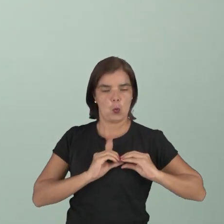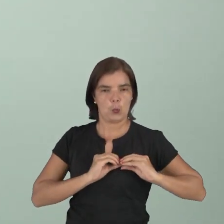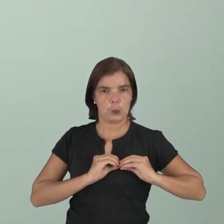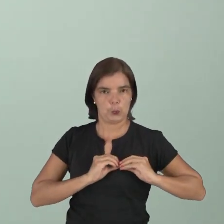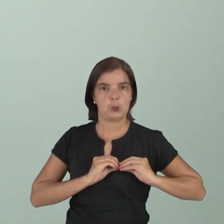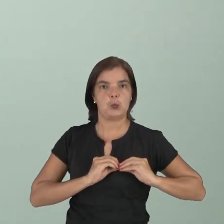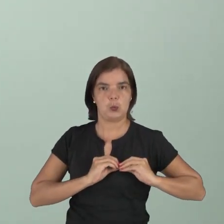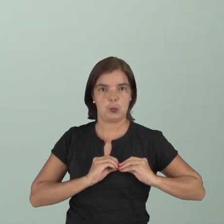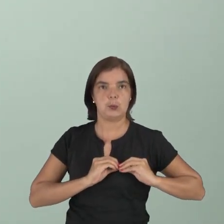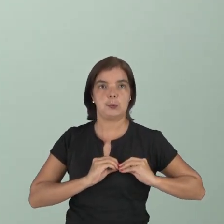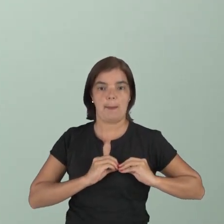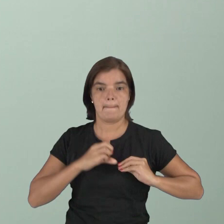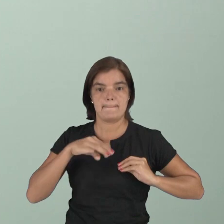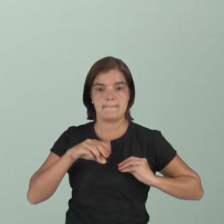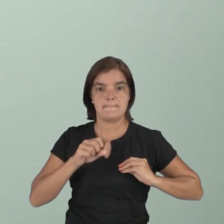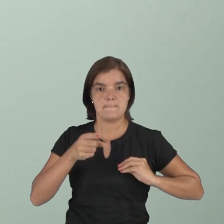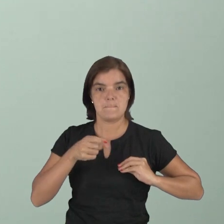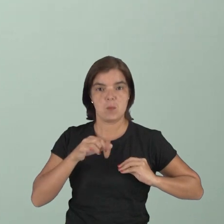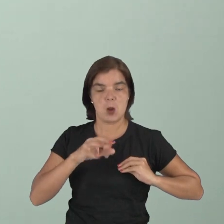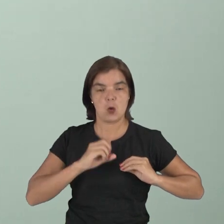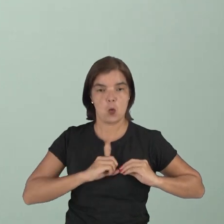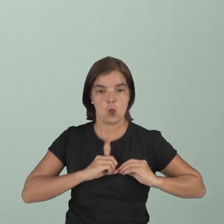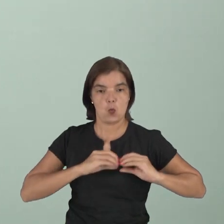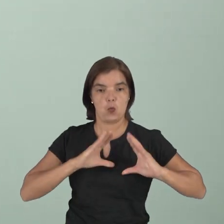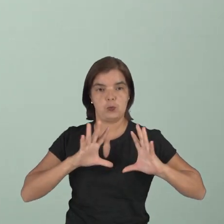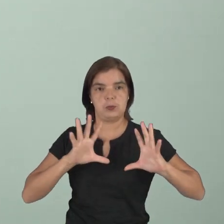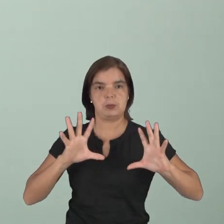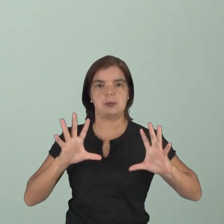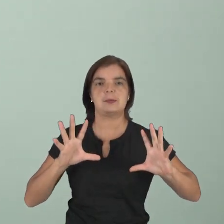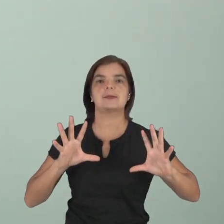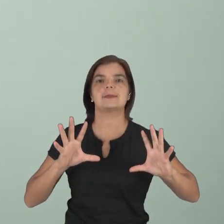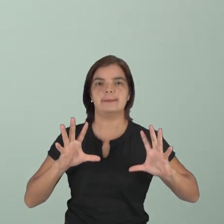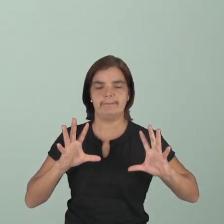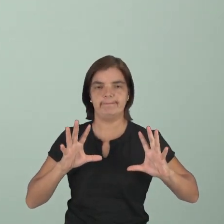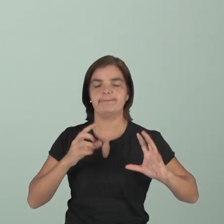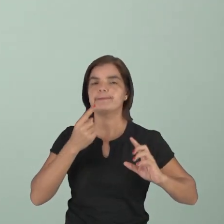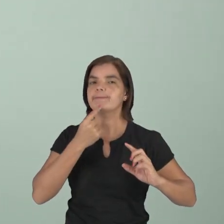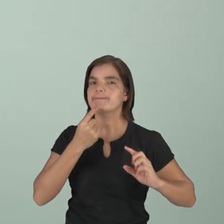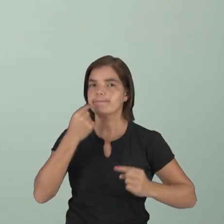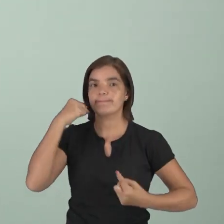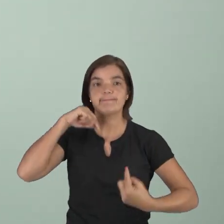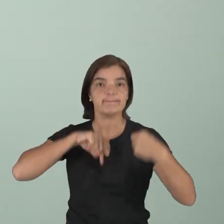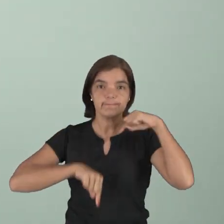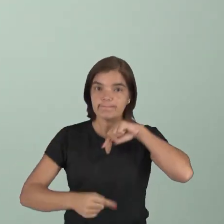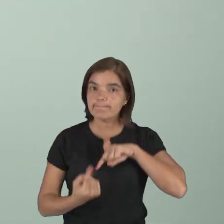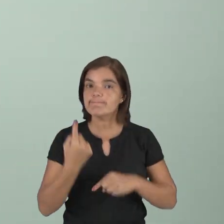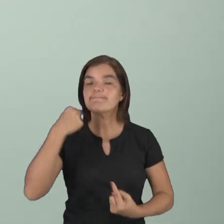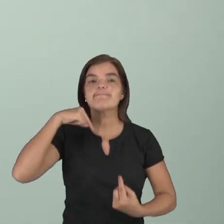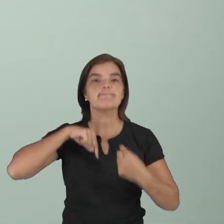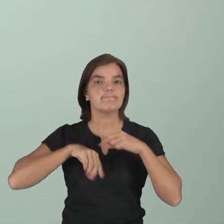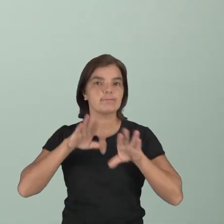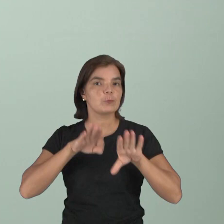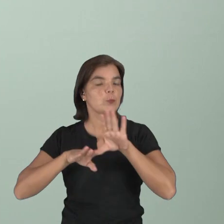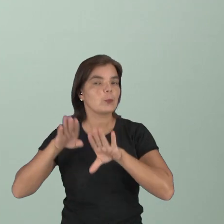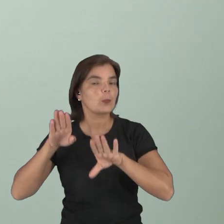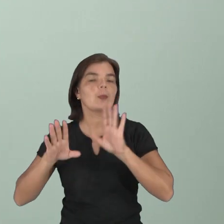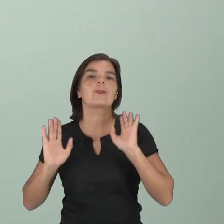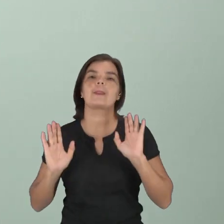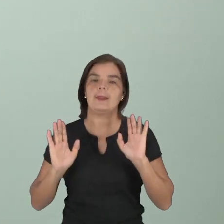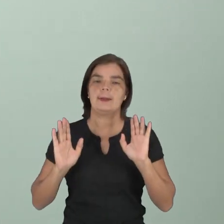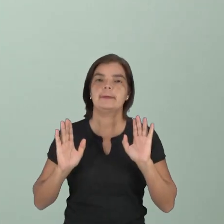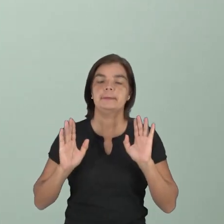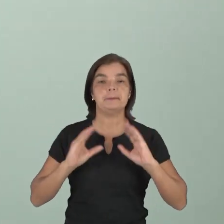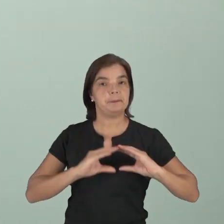ou o valor dela quando ele está no máximo comprimido, e o valor dela quando o sangue sai. A partir dali há